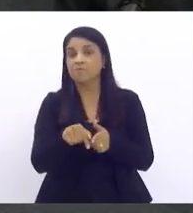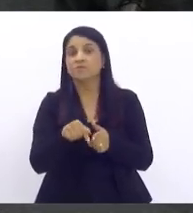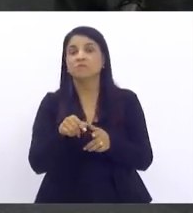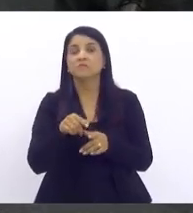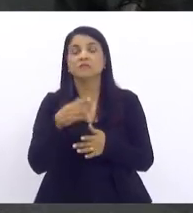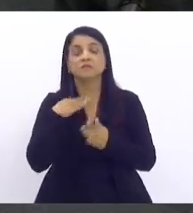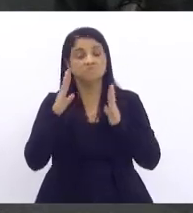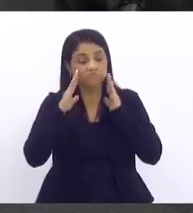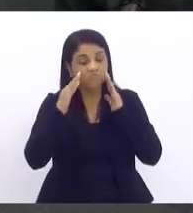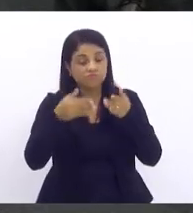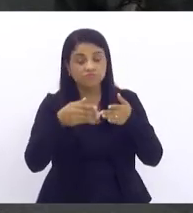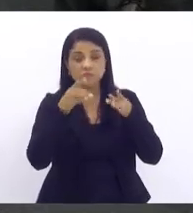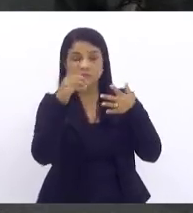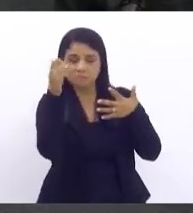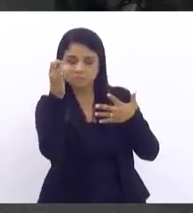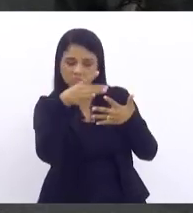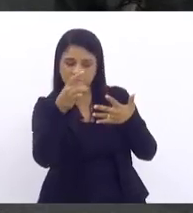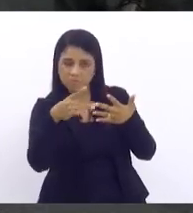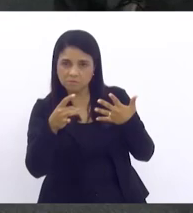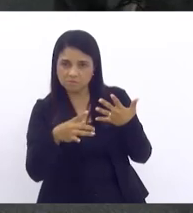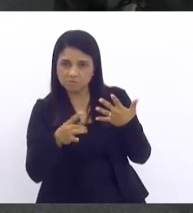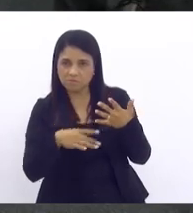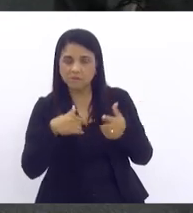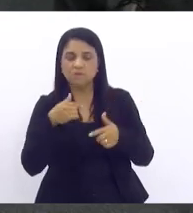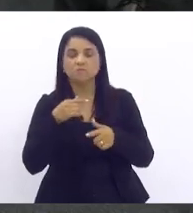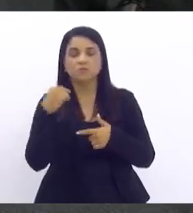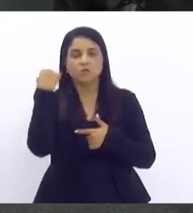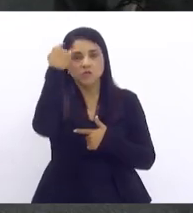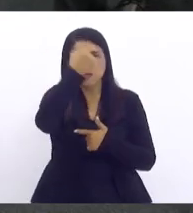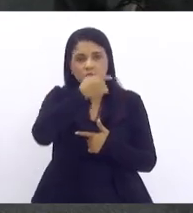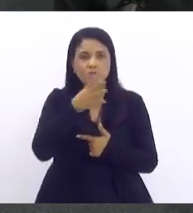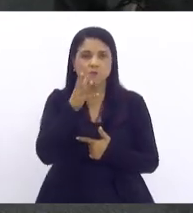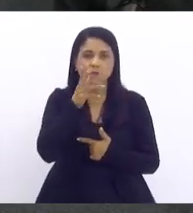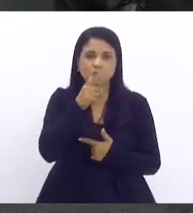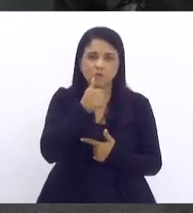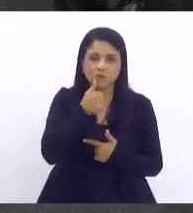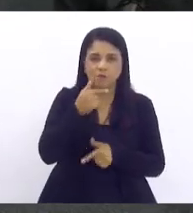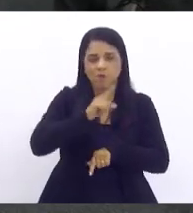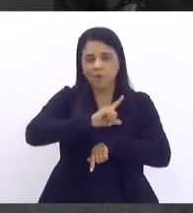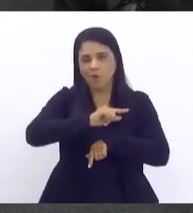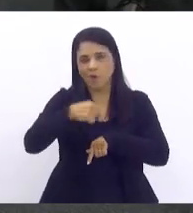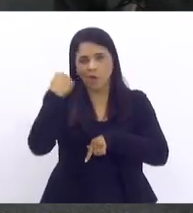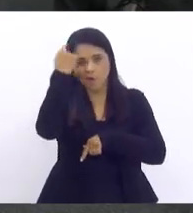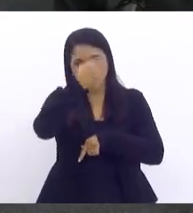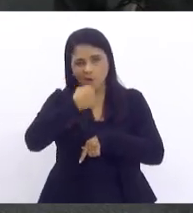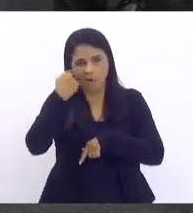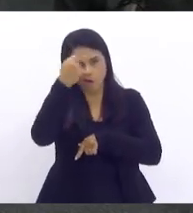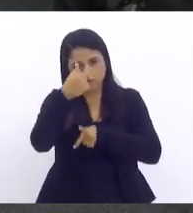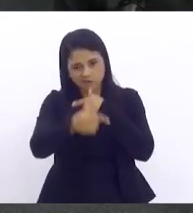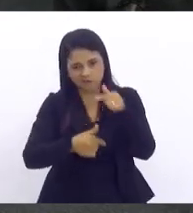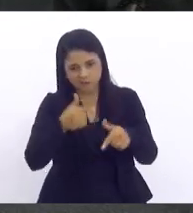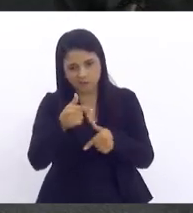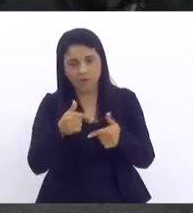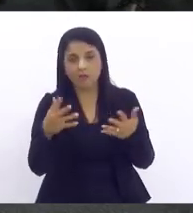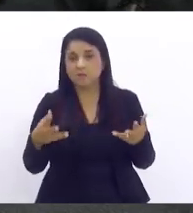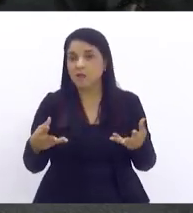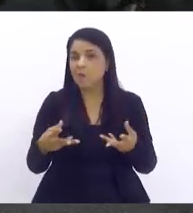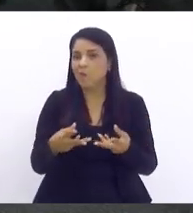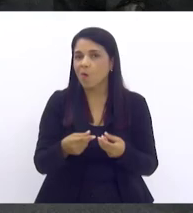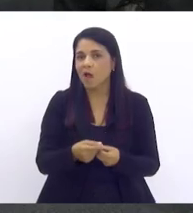especificidades do cumprimento da jornada de trabalho dessas e desses trabalhadores, mas também a